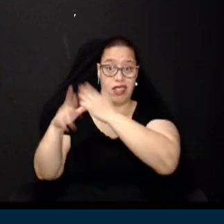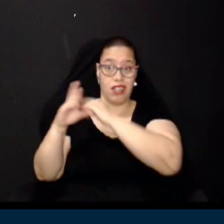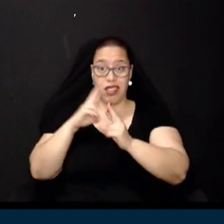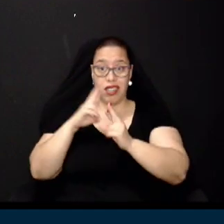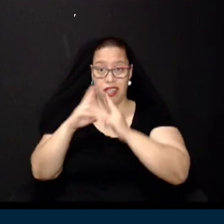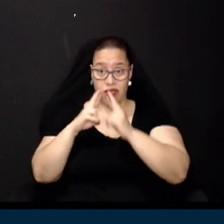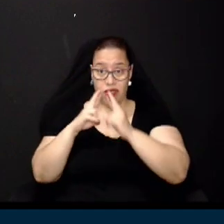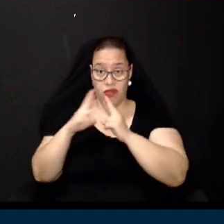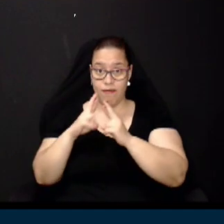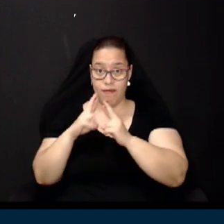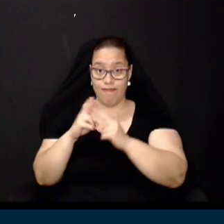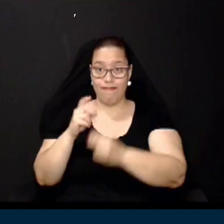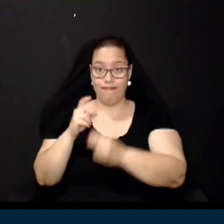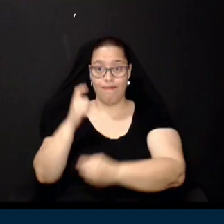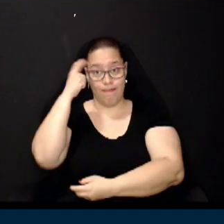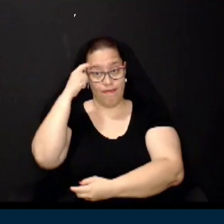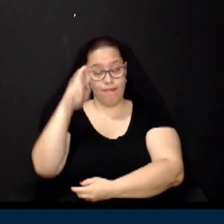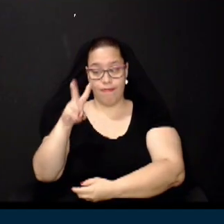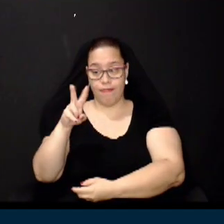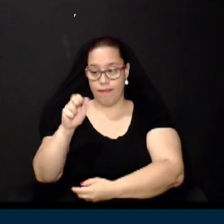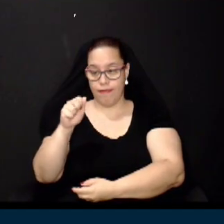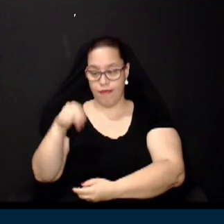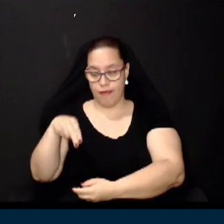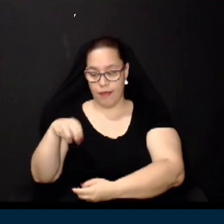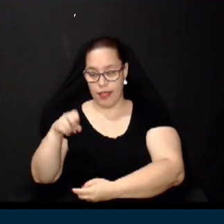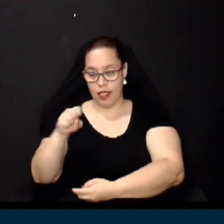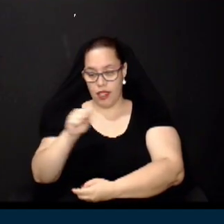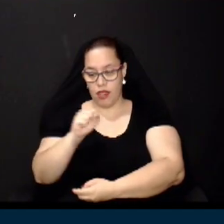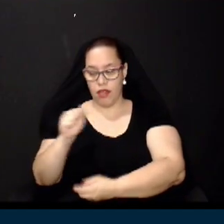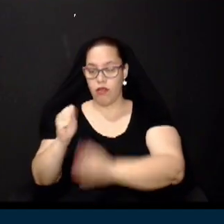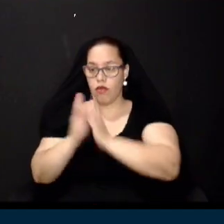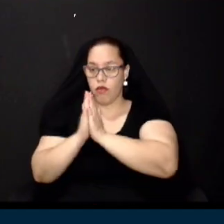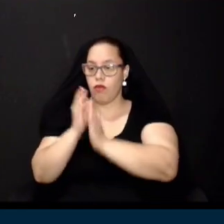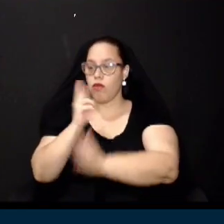relação? Vamos lá, Vanessa, por favor, responder a Bruna.